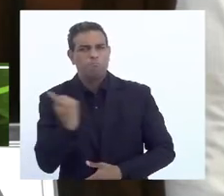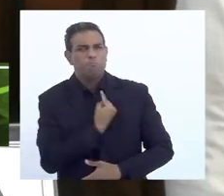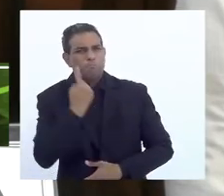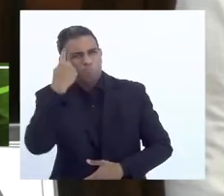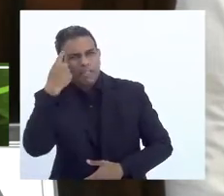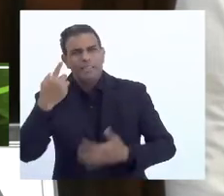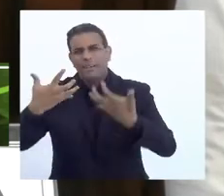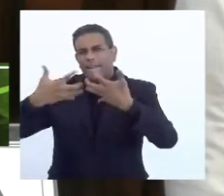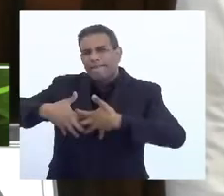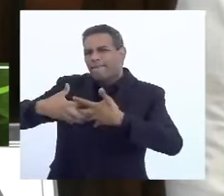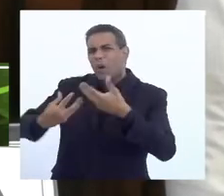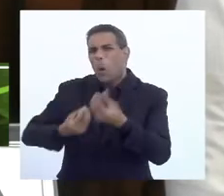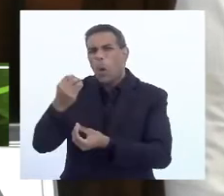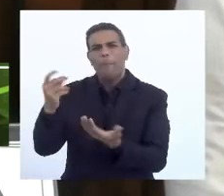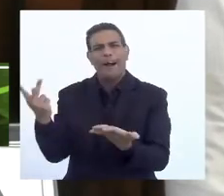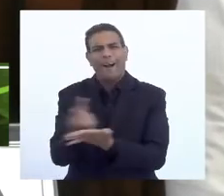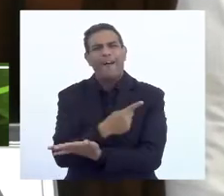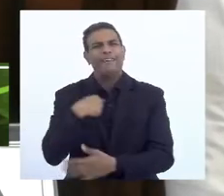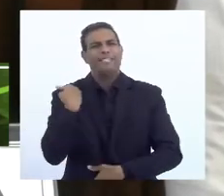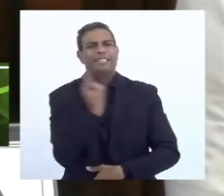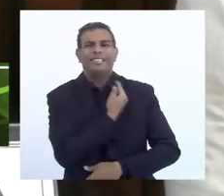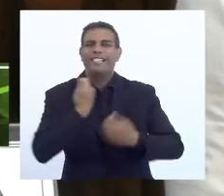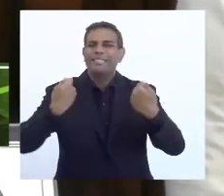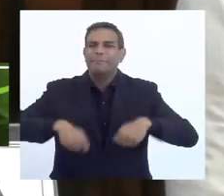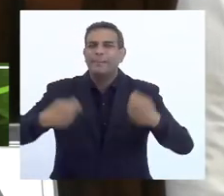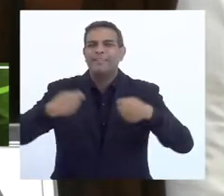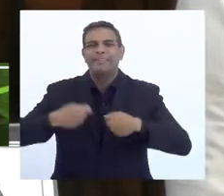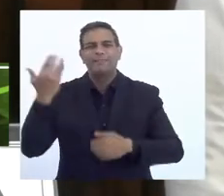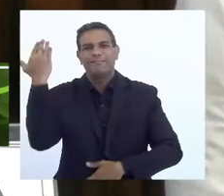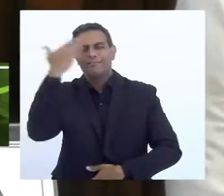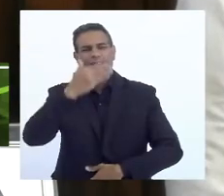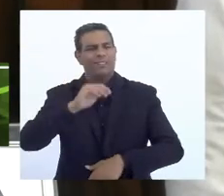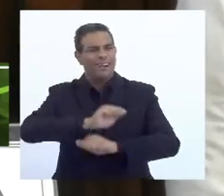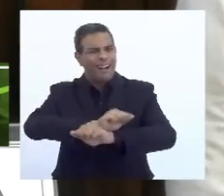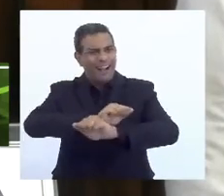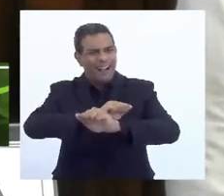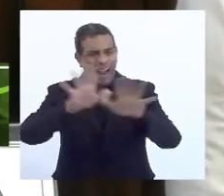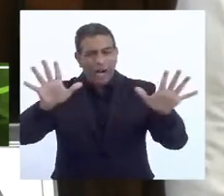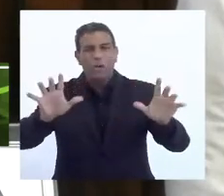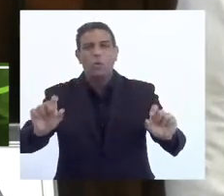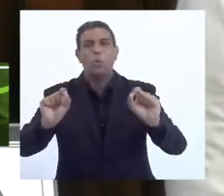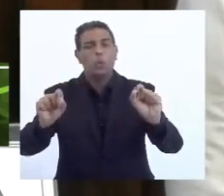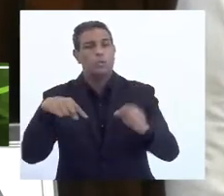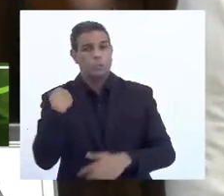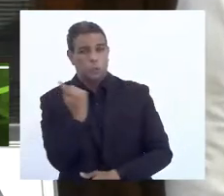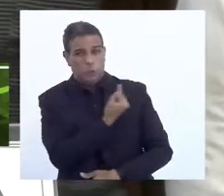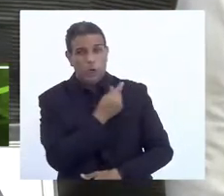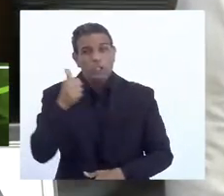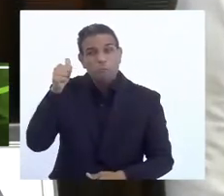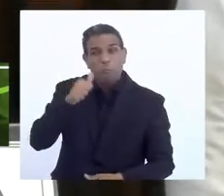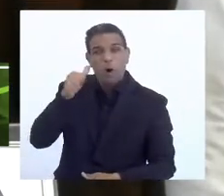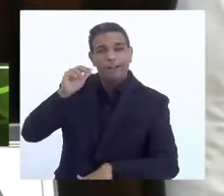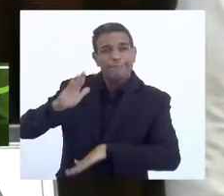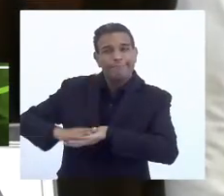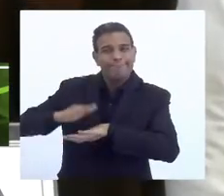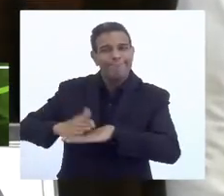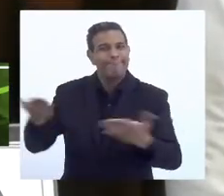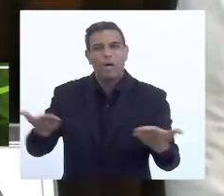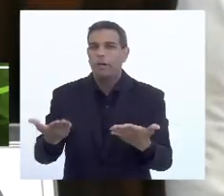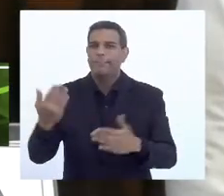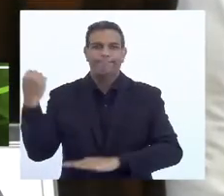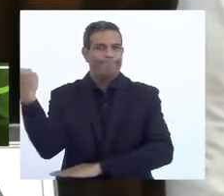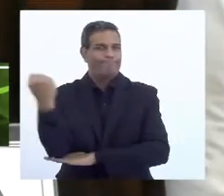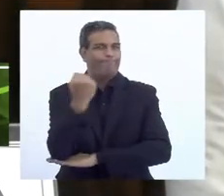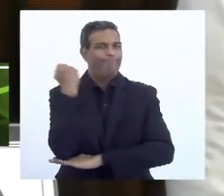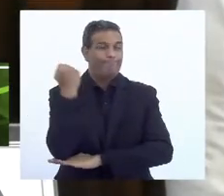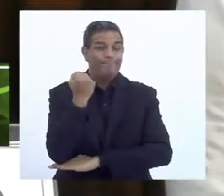pensar sobre isso. Mas a gente precisa entender, e eu quero terminar dizendo isso, que nós vivemos o pior momento, mas